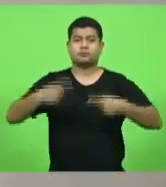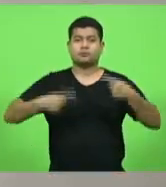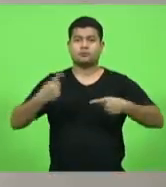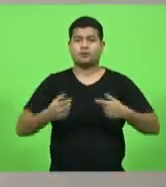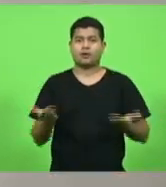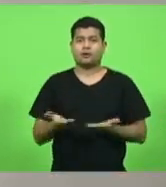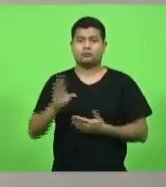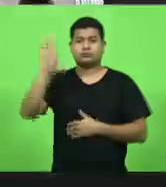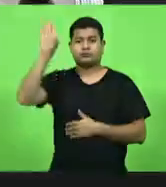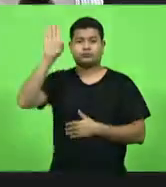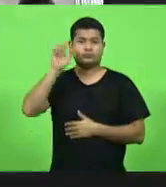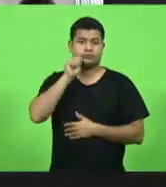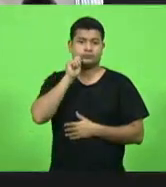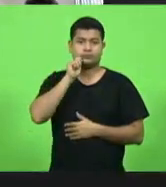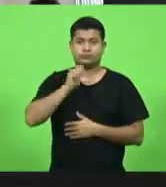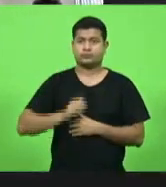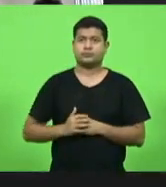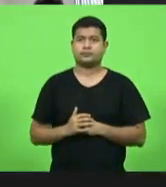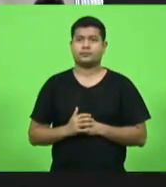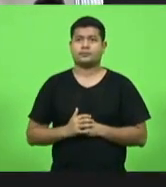deputada Ana Campagnolo.